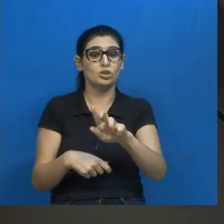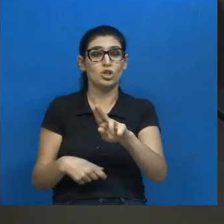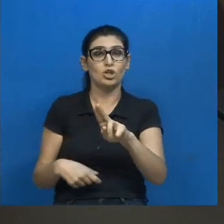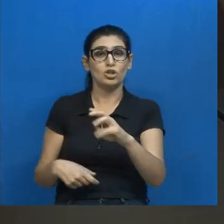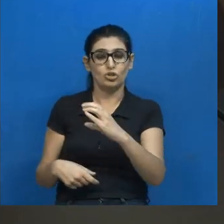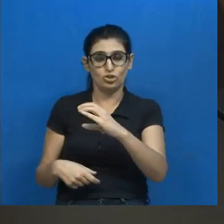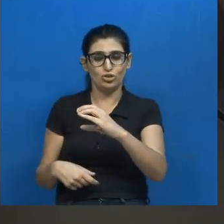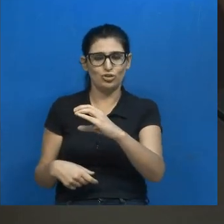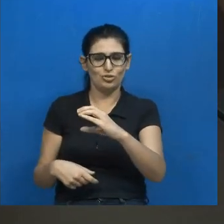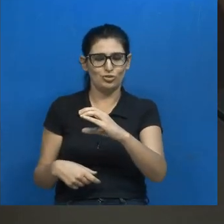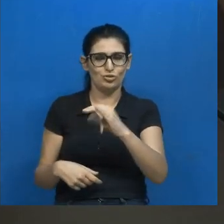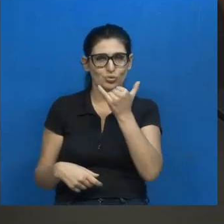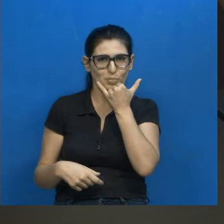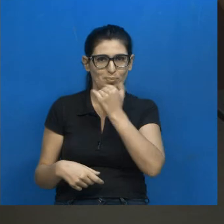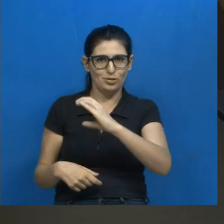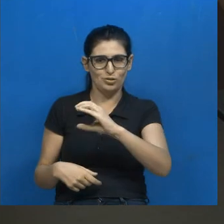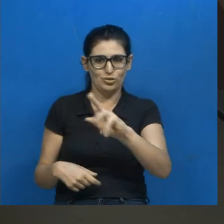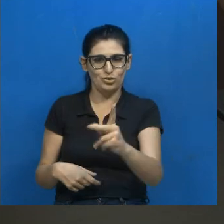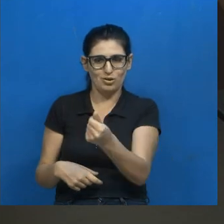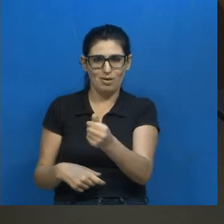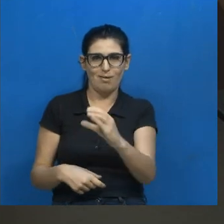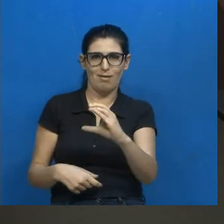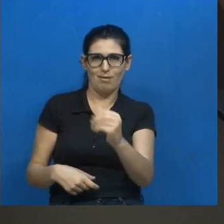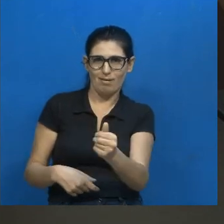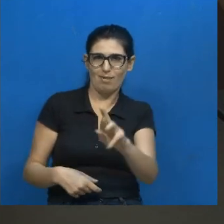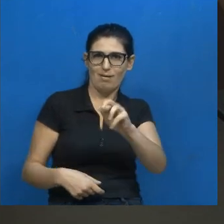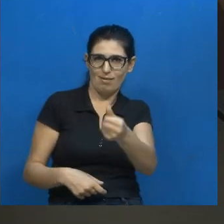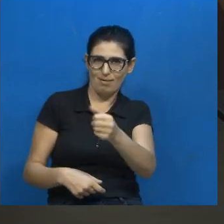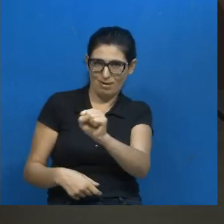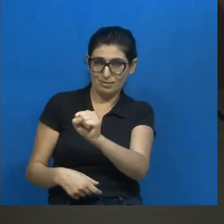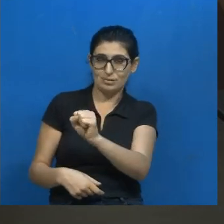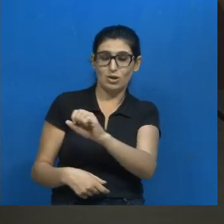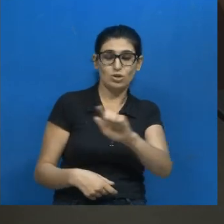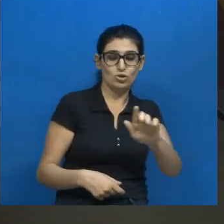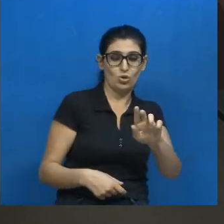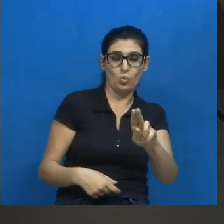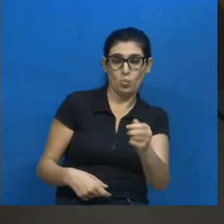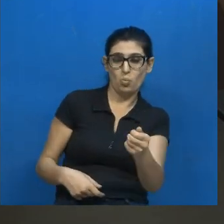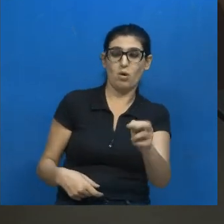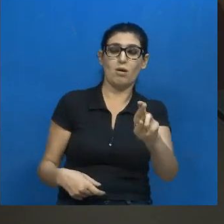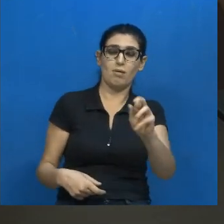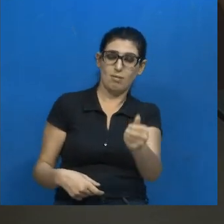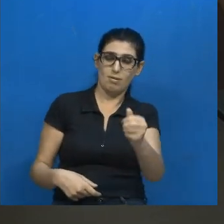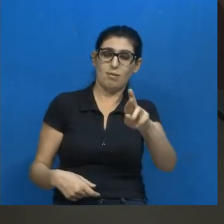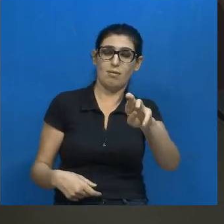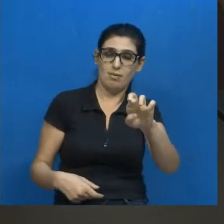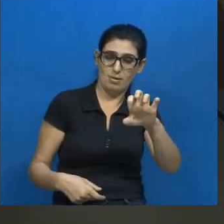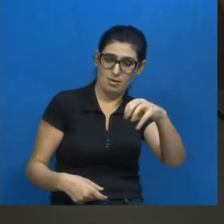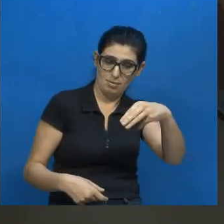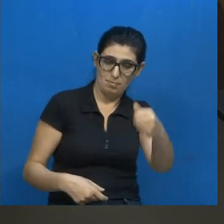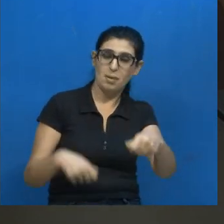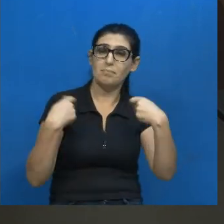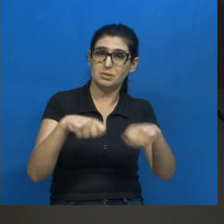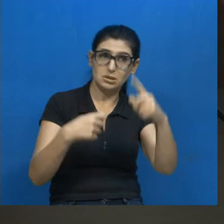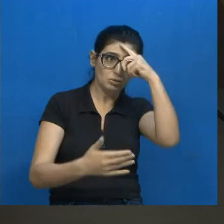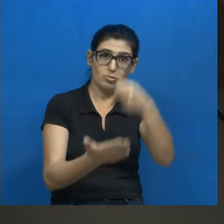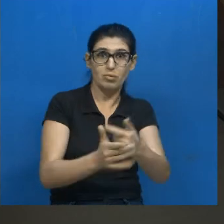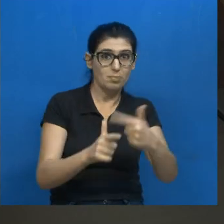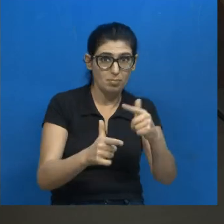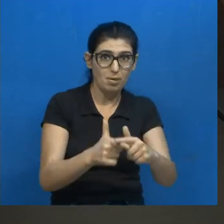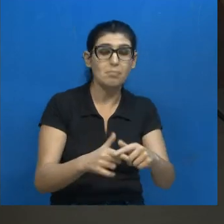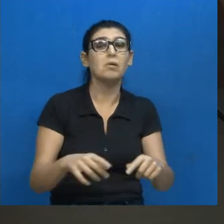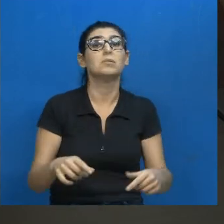carente, e já deixar marcado para nós conseguir uma reunião com os líderes, para antes da outra audiência, que é no dia